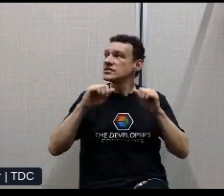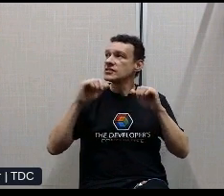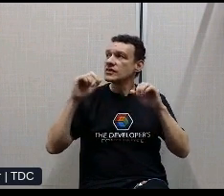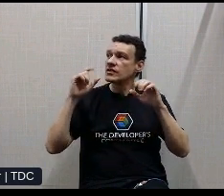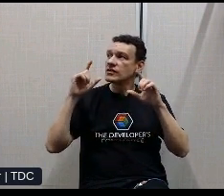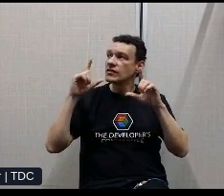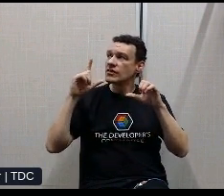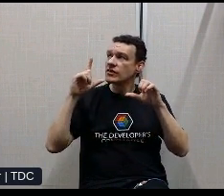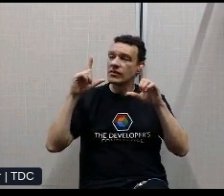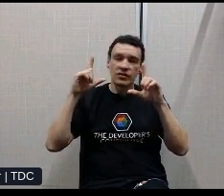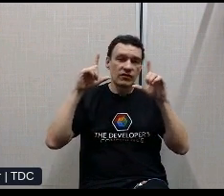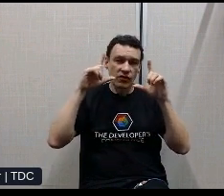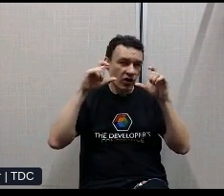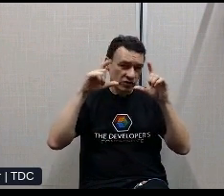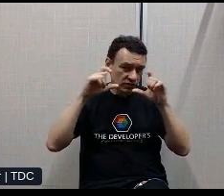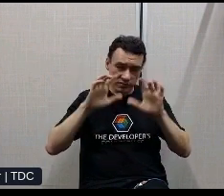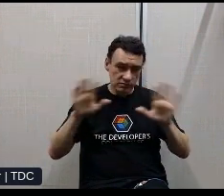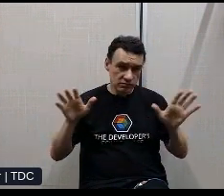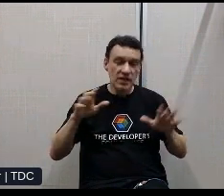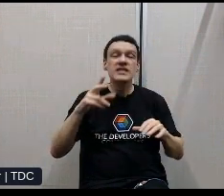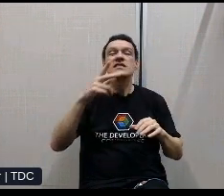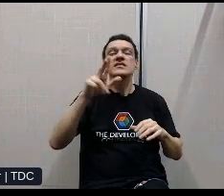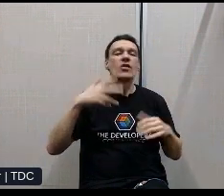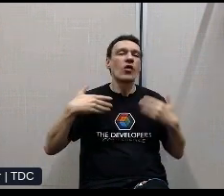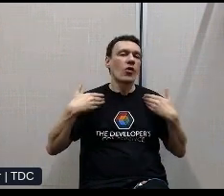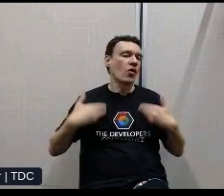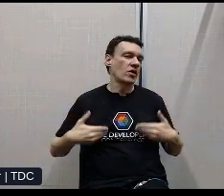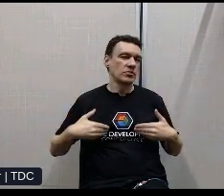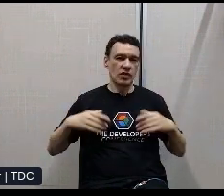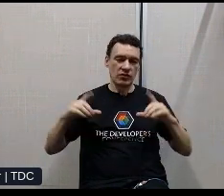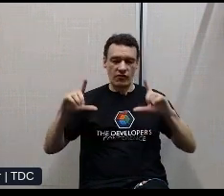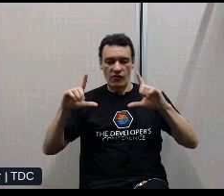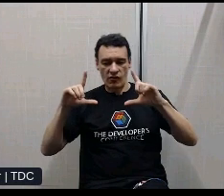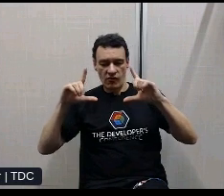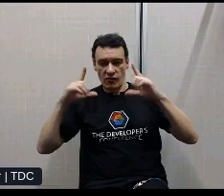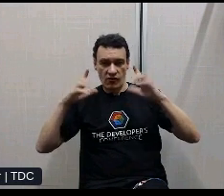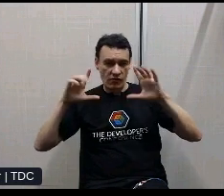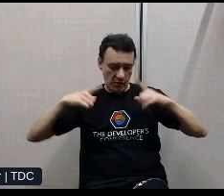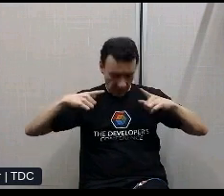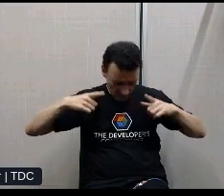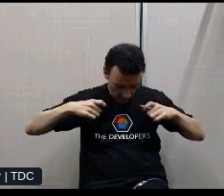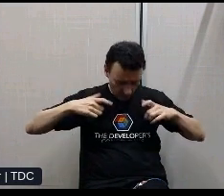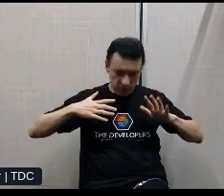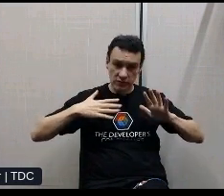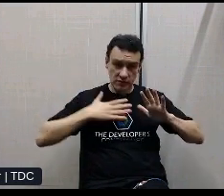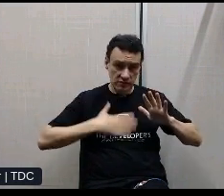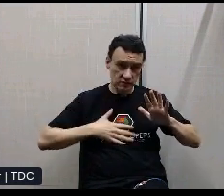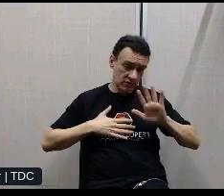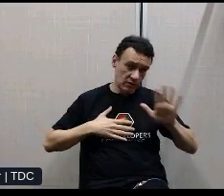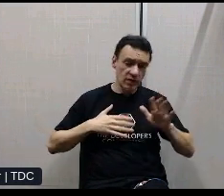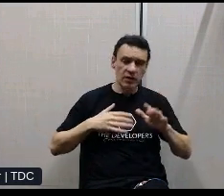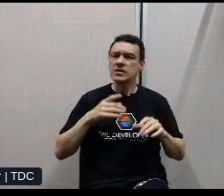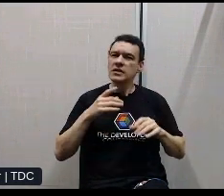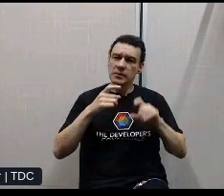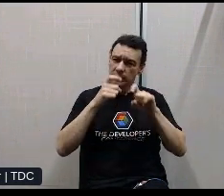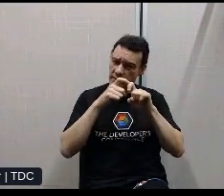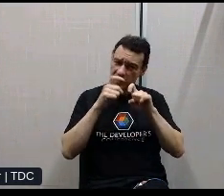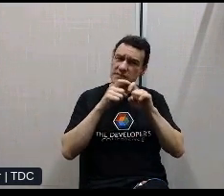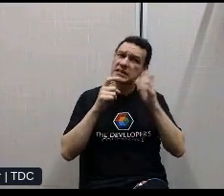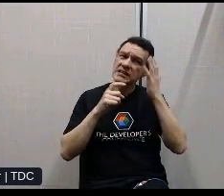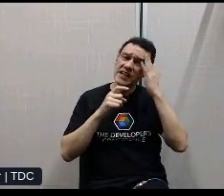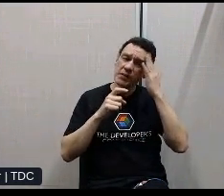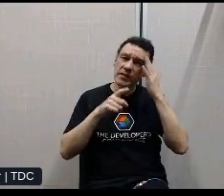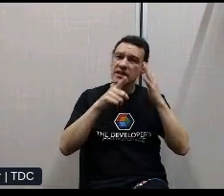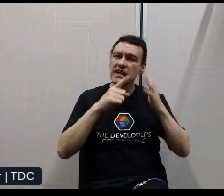de alguma imagem do seu corpo, e aí o médico precisa saber se tem ou não um câncer, se tem ou